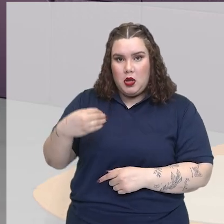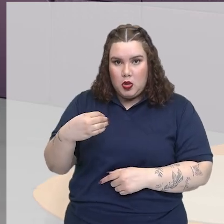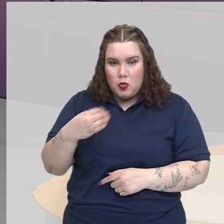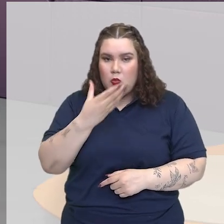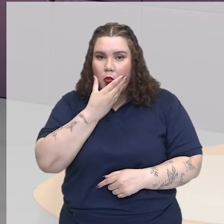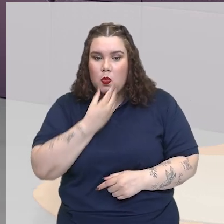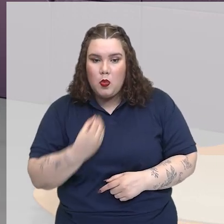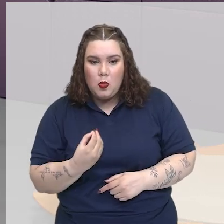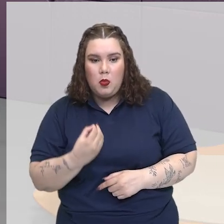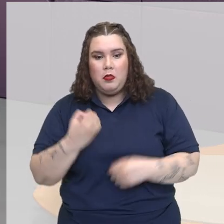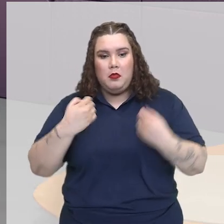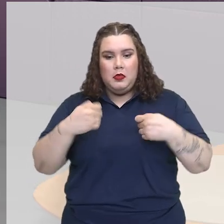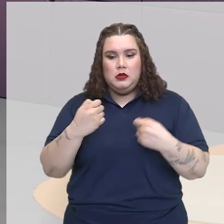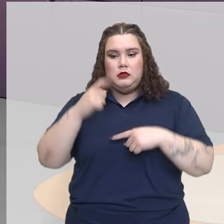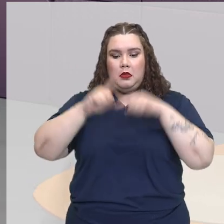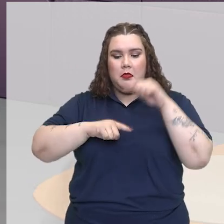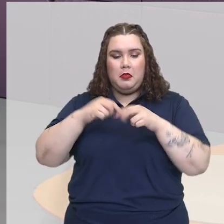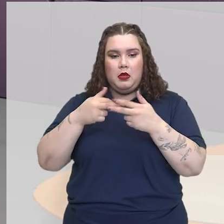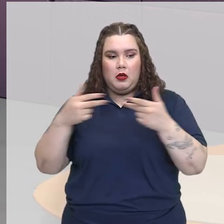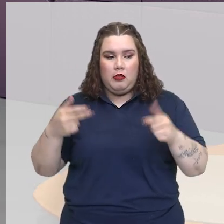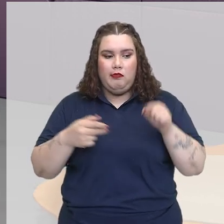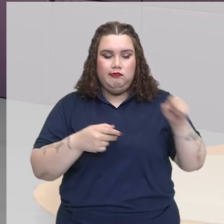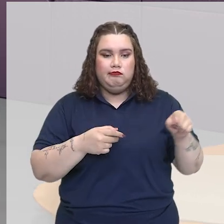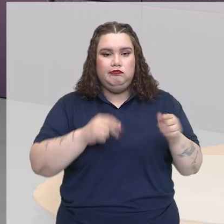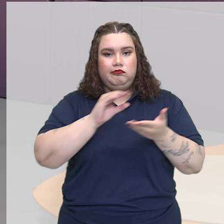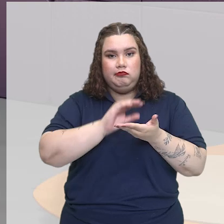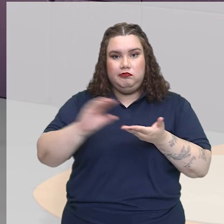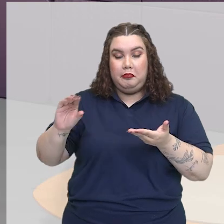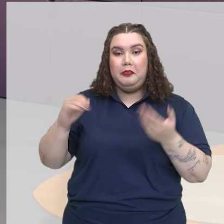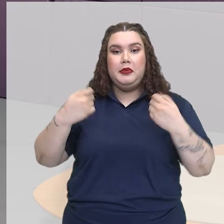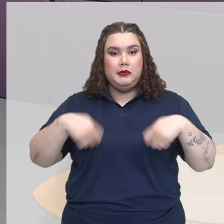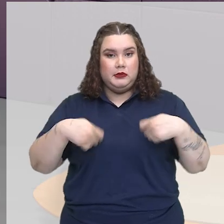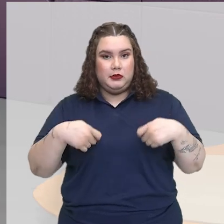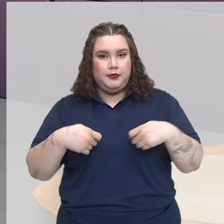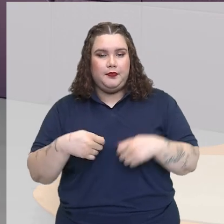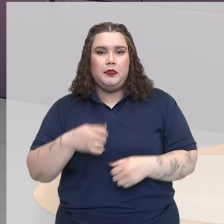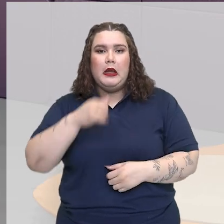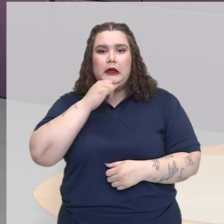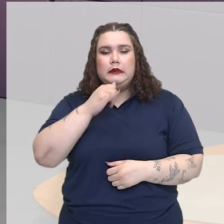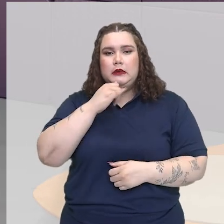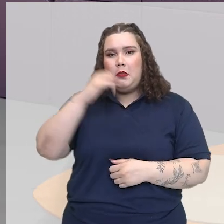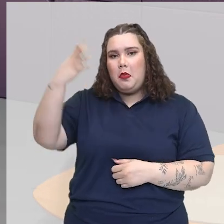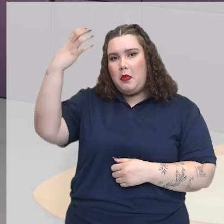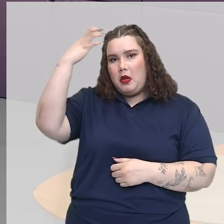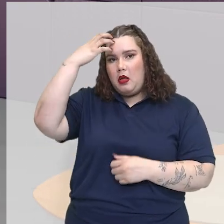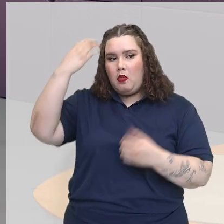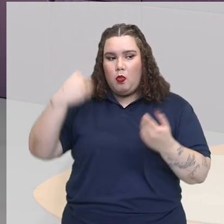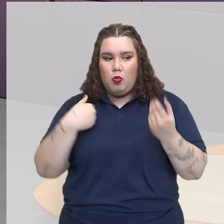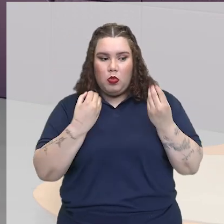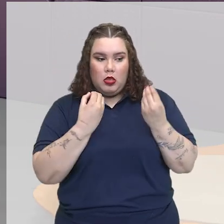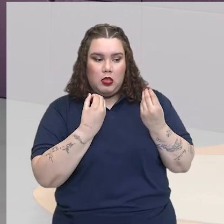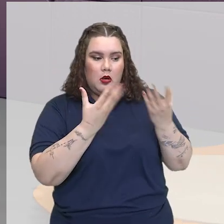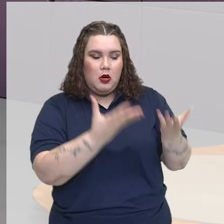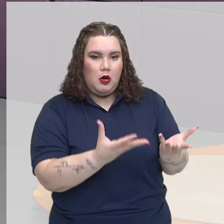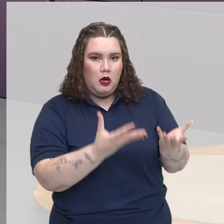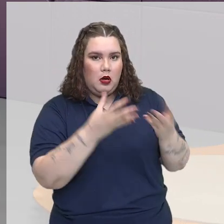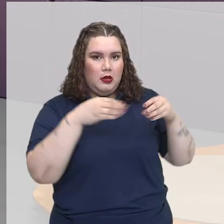Então, o senhor, o suzerano, a partir do momento em que ele doa, né, aquela porção de